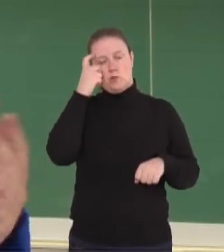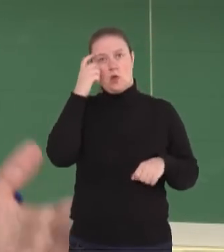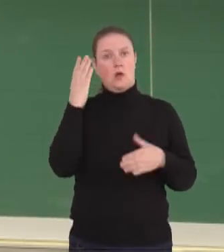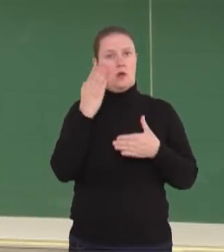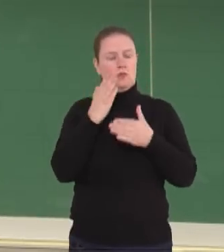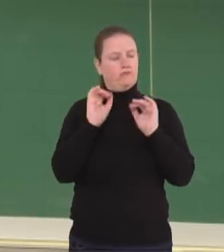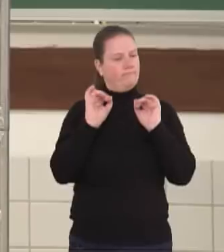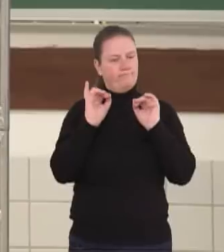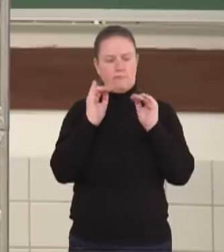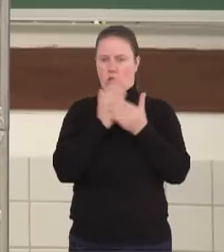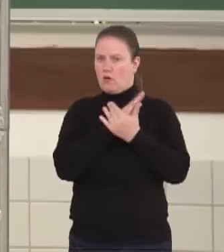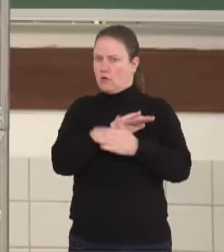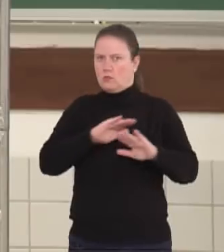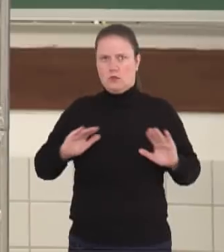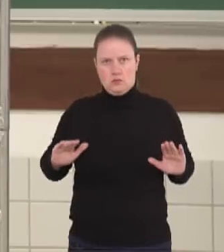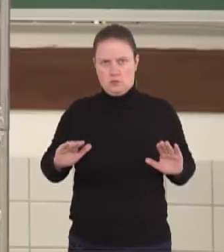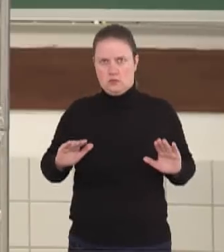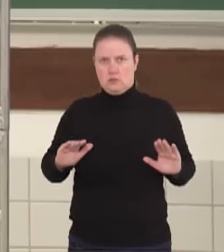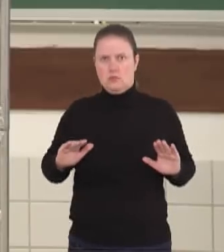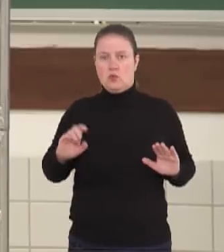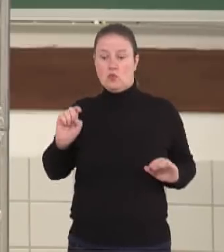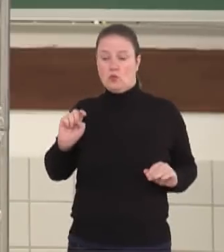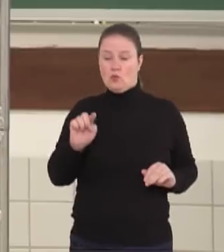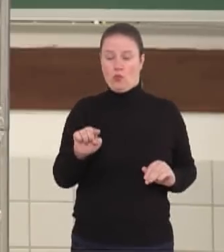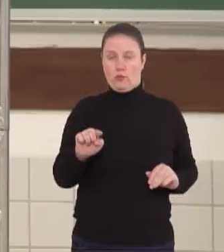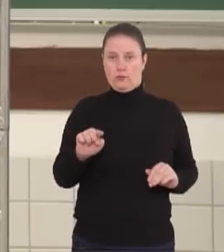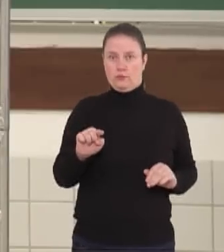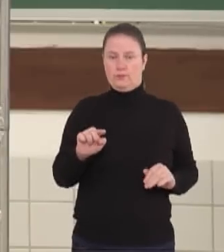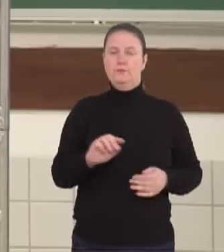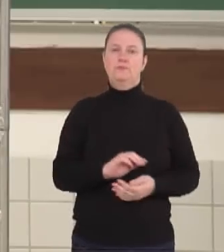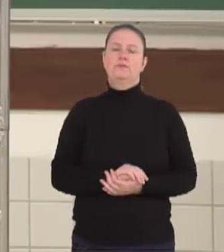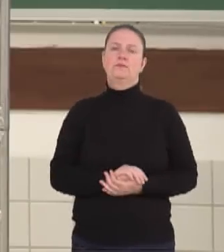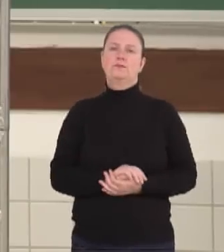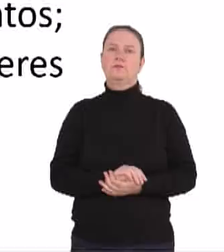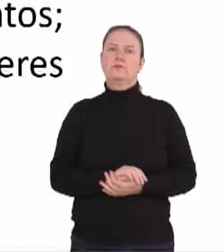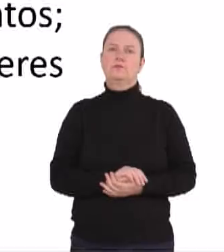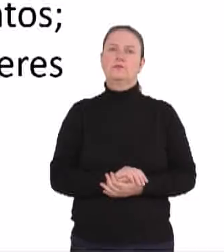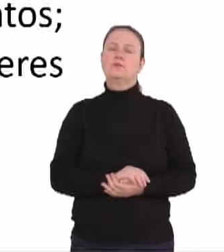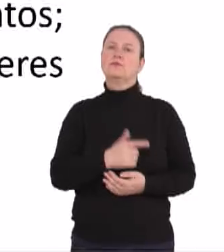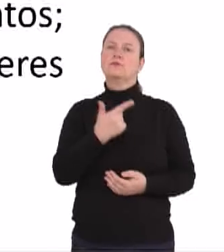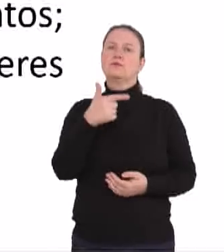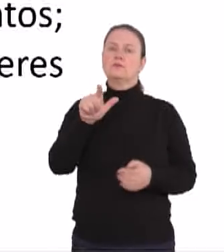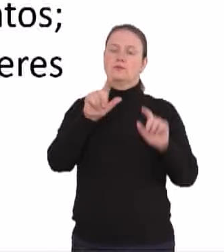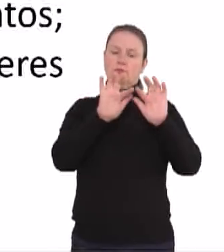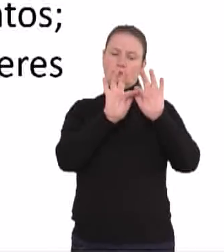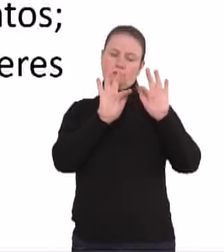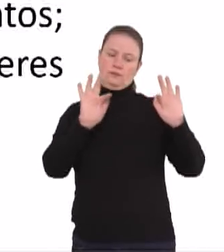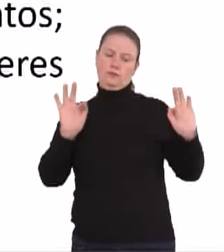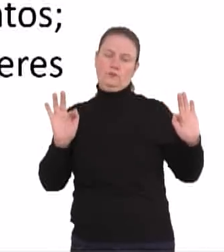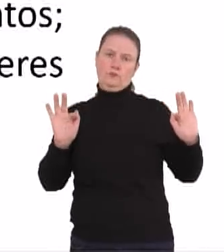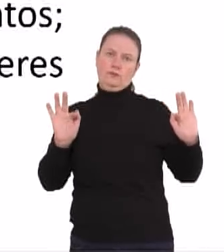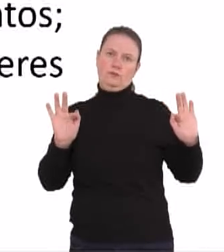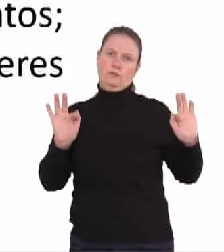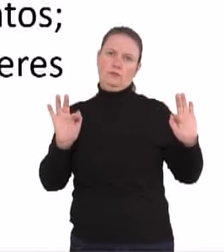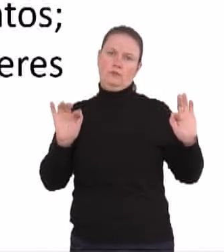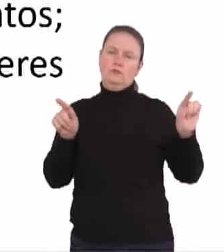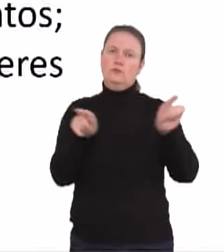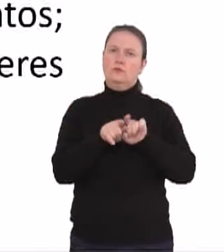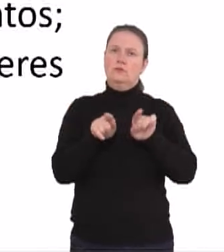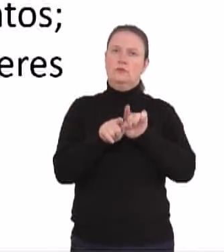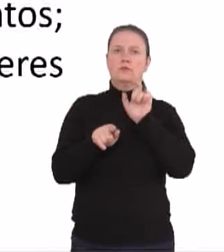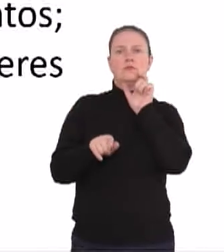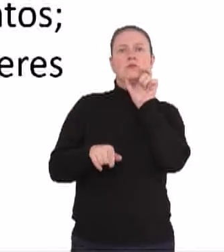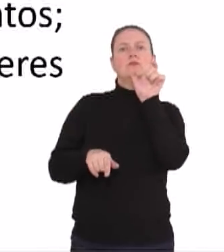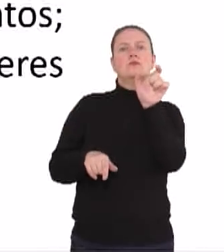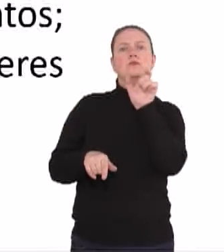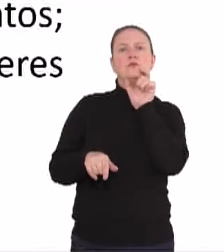foi concluída com sucesso. Então, faz um ponto final. Início de outra frase, veja que a palavra então aparece com o